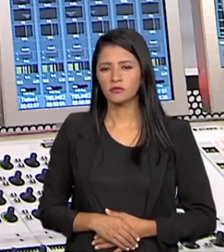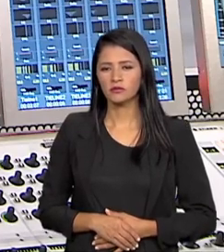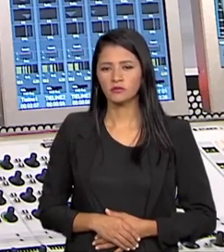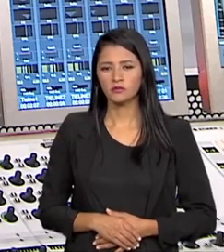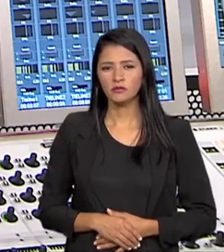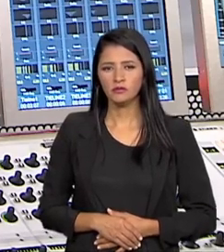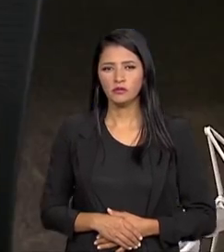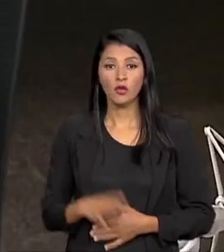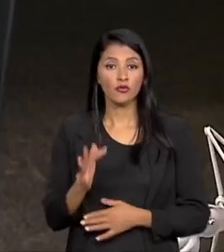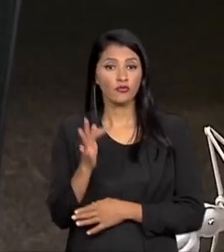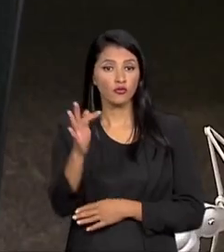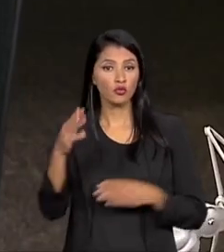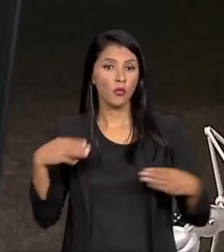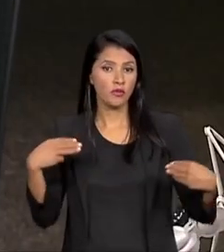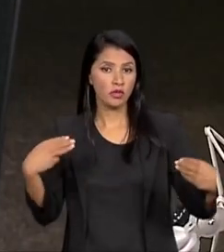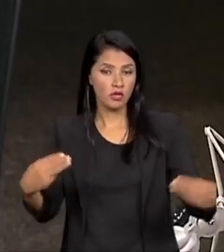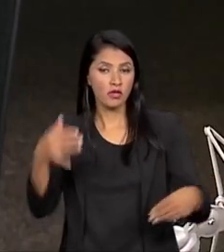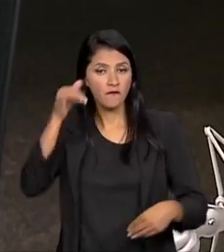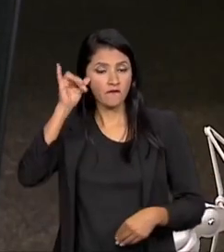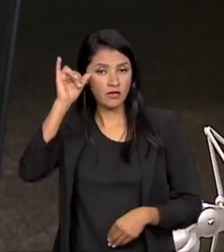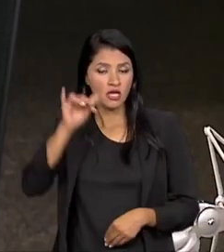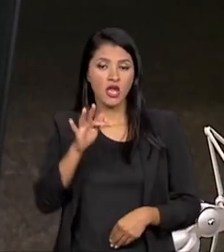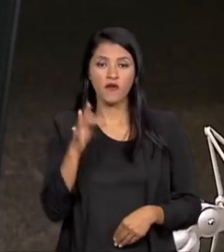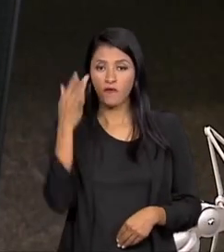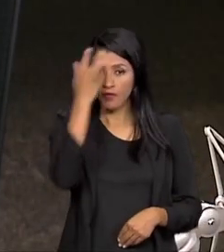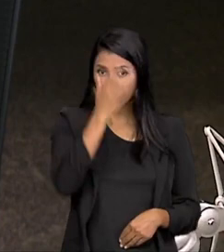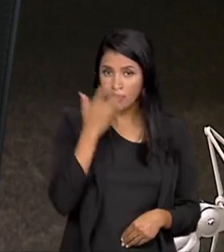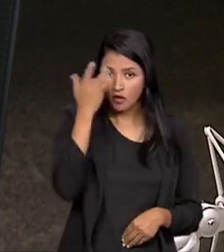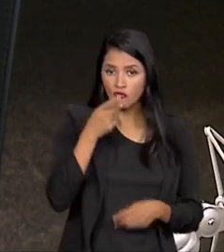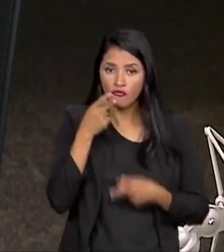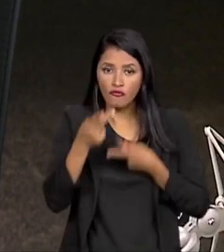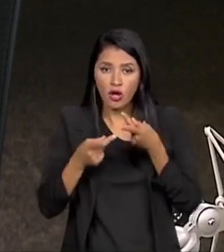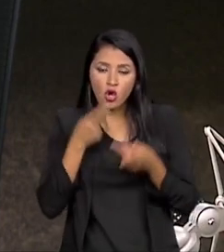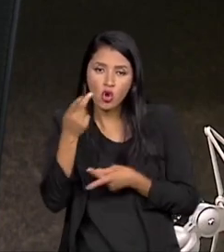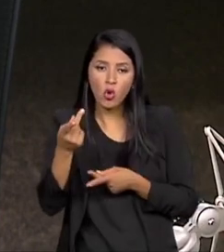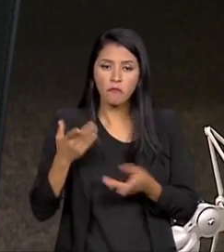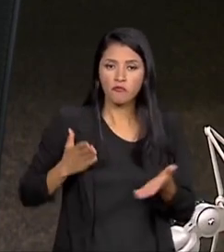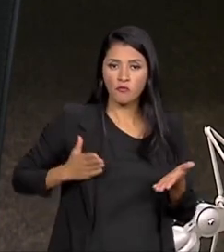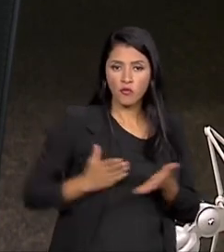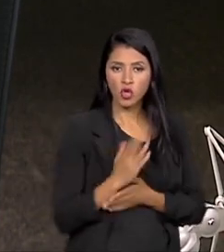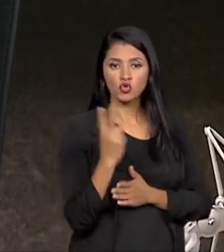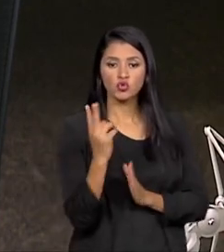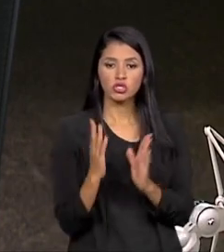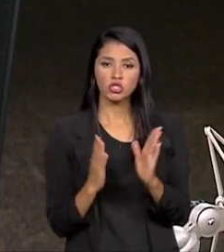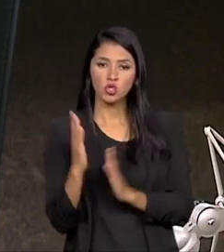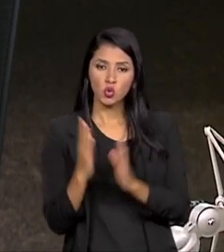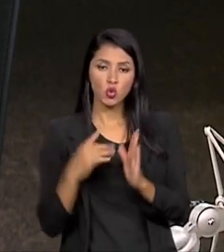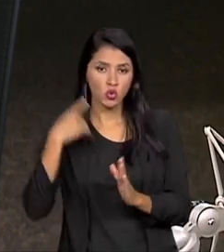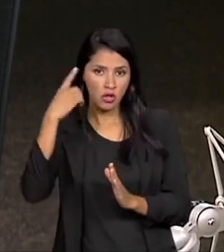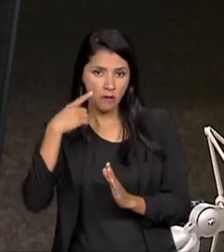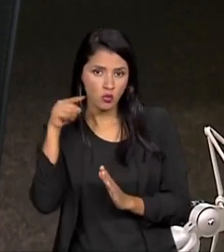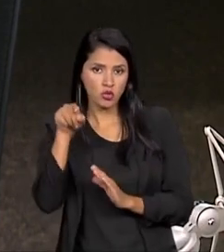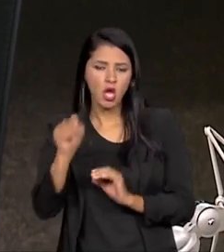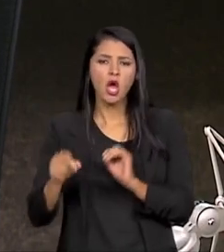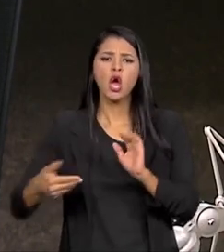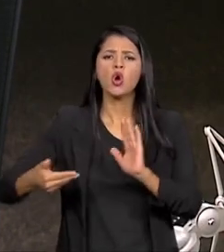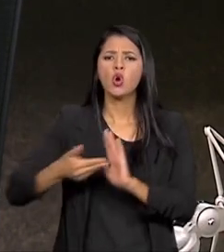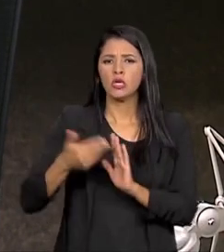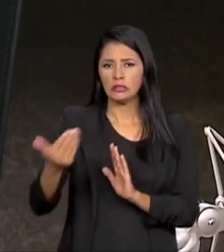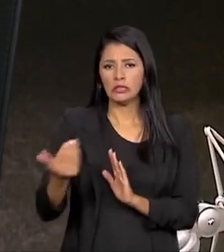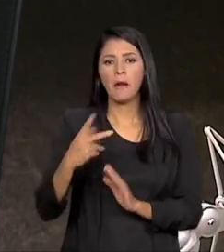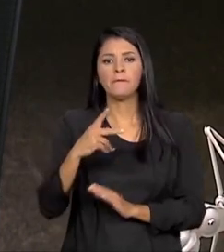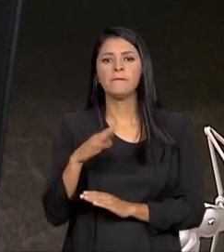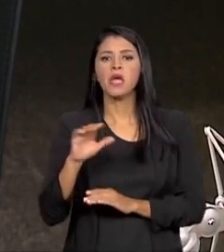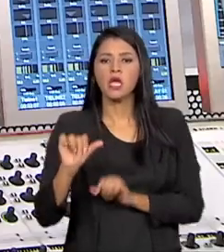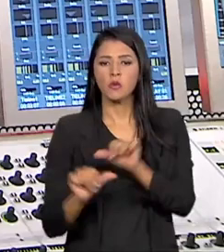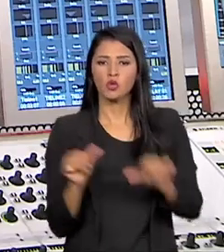o futuro Ministro da Fazenda Fernando Haddad comentou a aprovação em segundo turno pela câmara dos deputados da chamada PEC